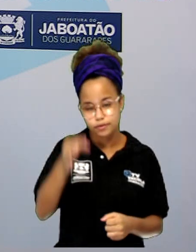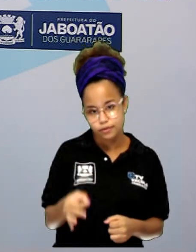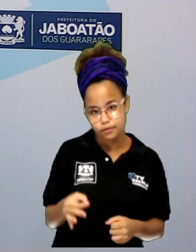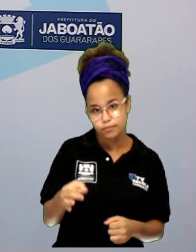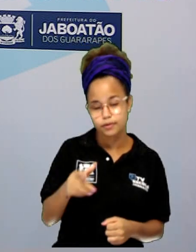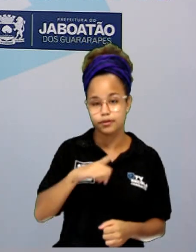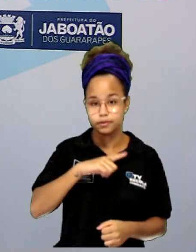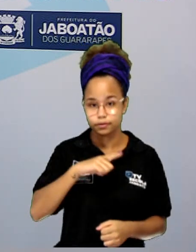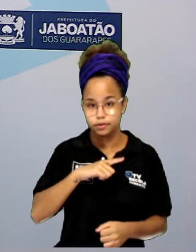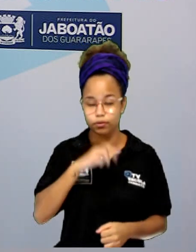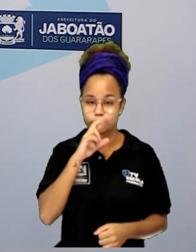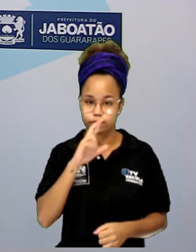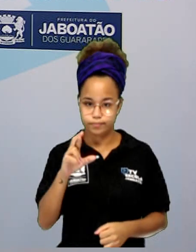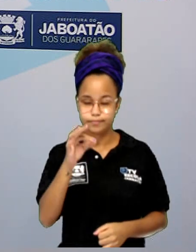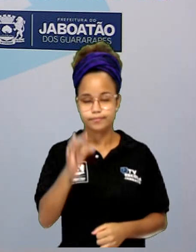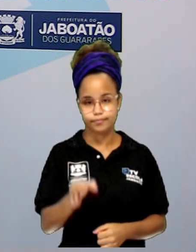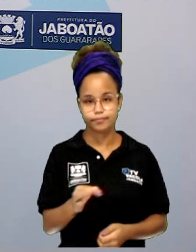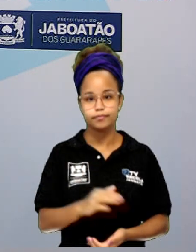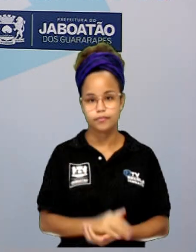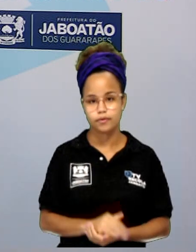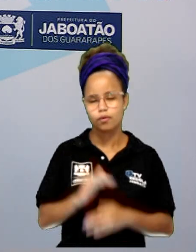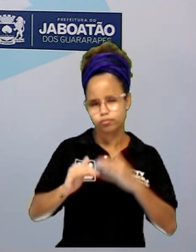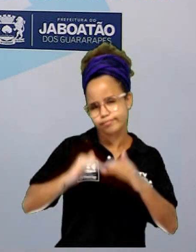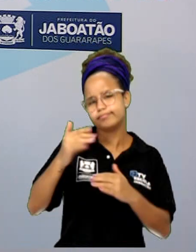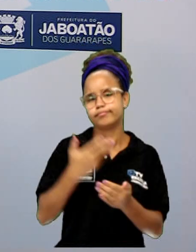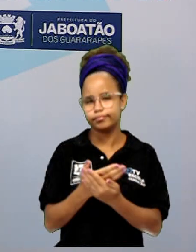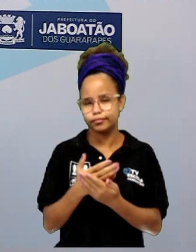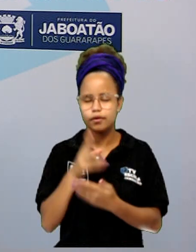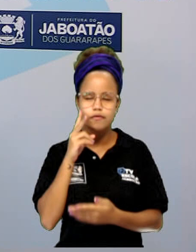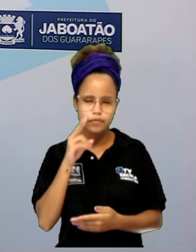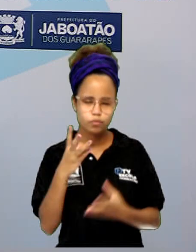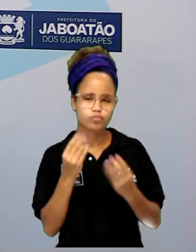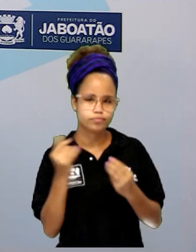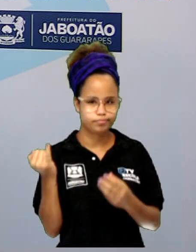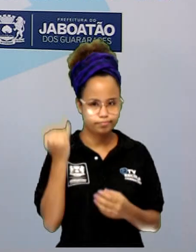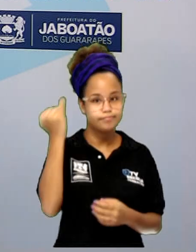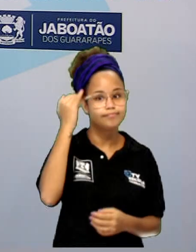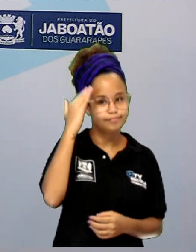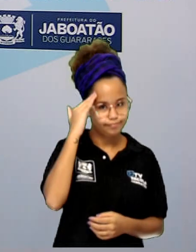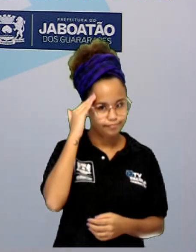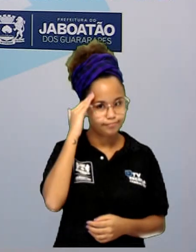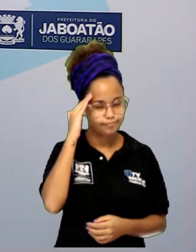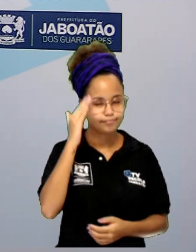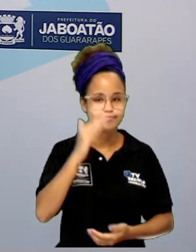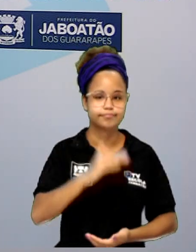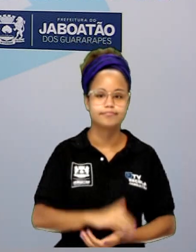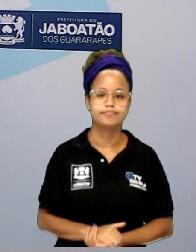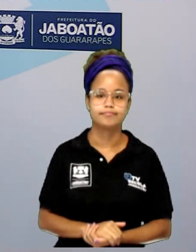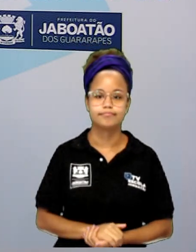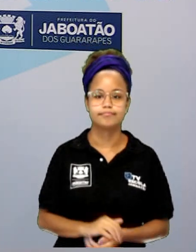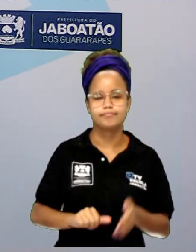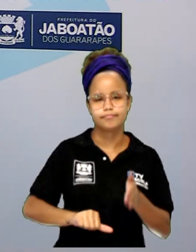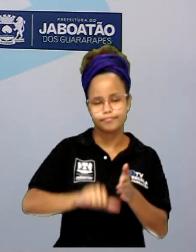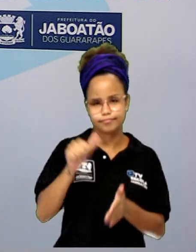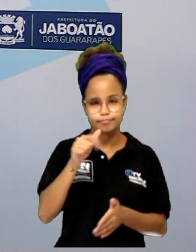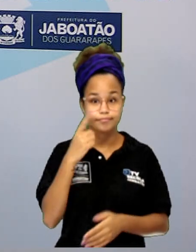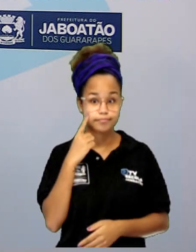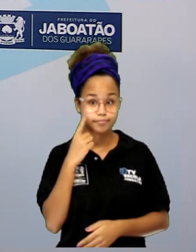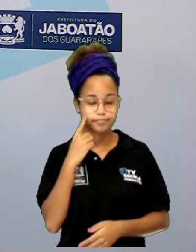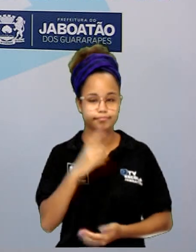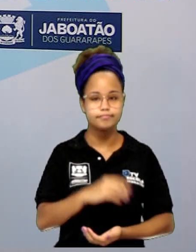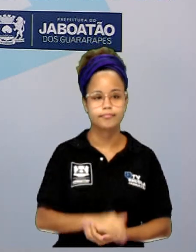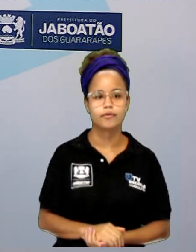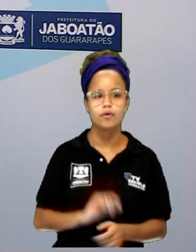correta de produtos. Ao longo da aula vocês vão ver como é importante esse cálculo, certo? Mas primeiro a gente vai ver aqui, o que